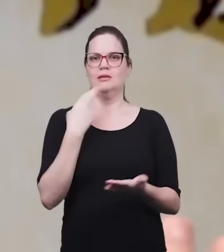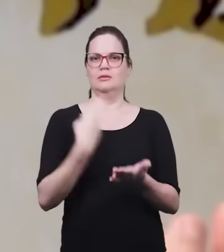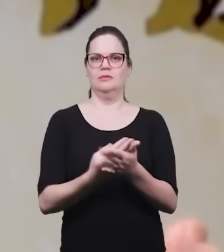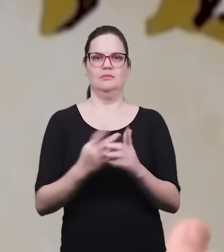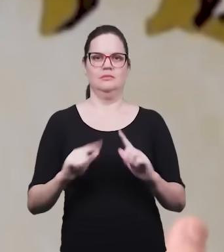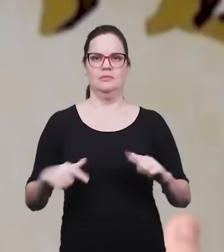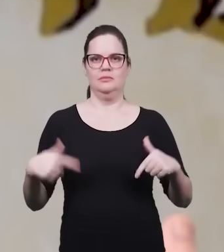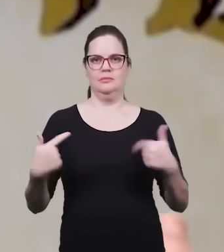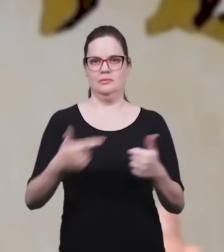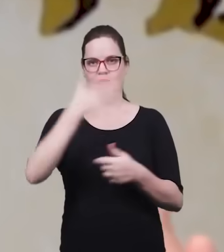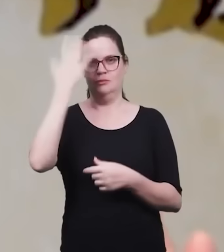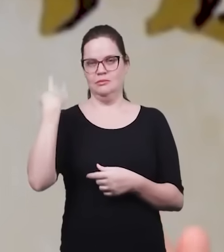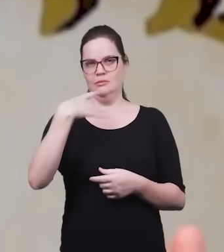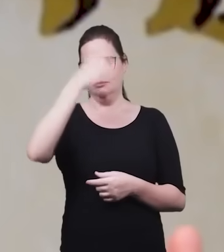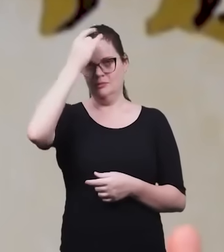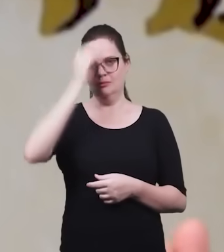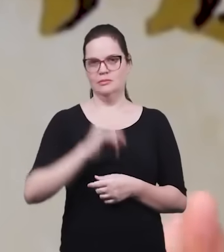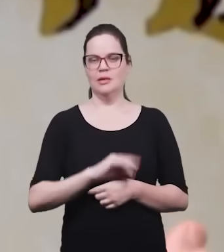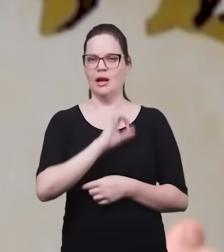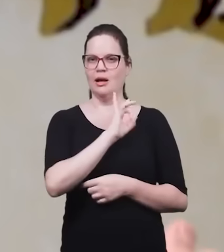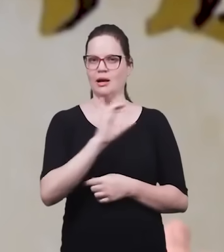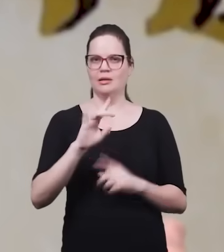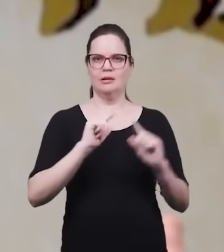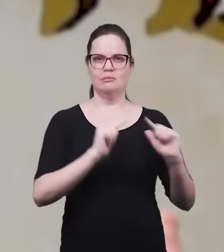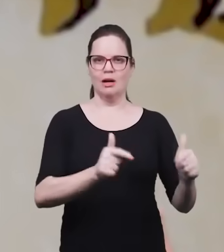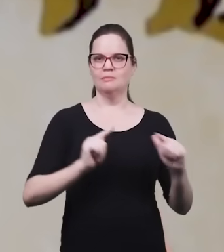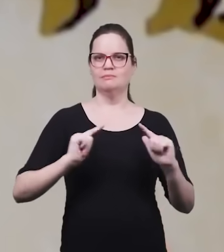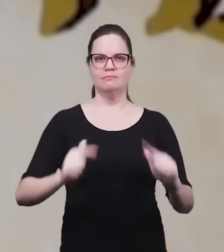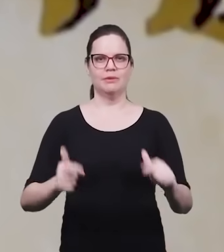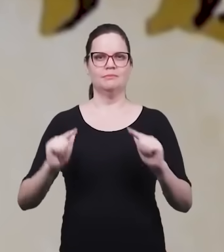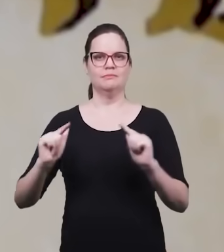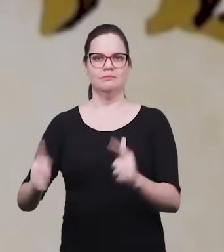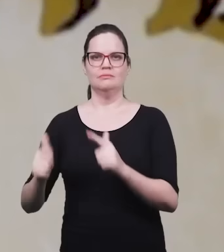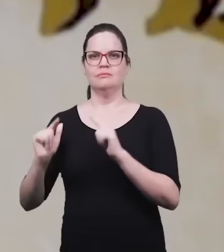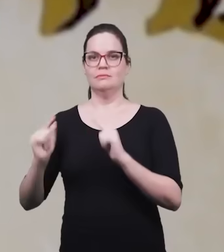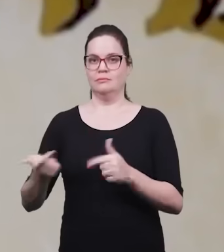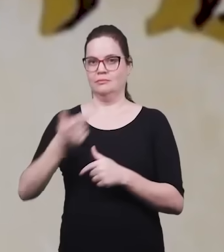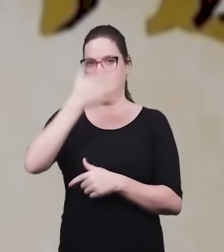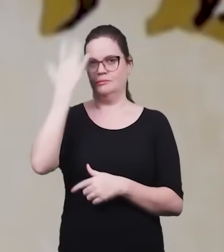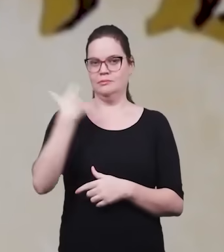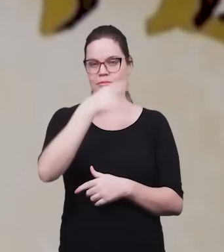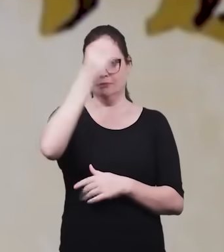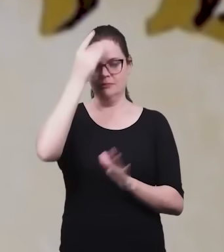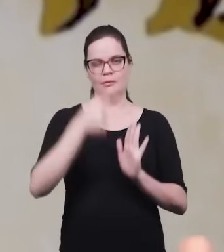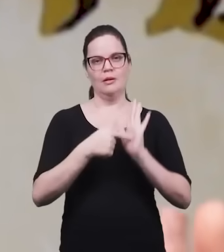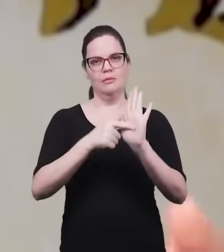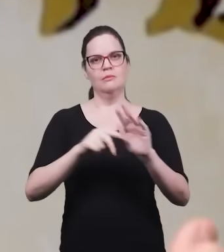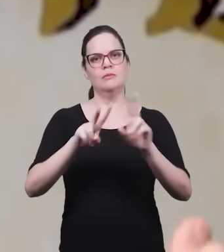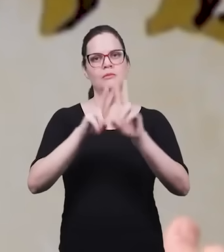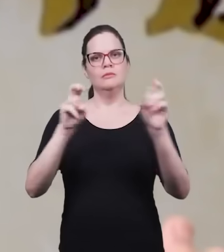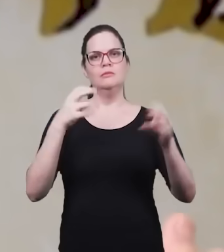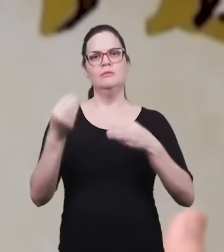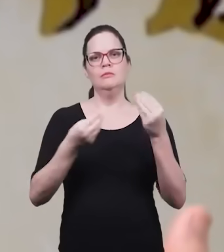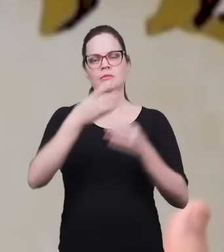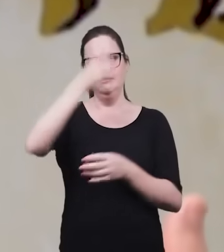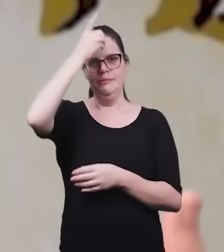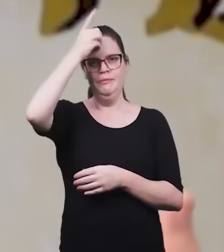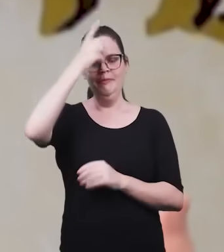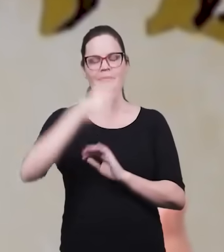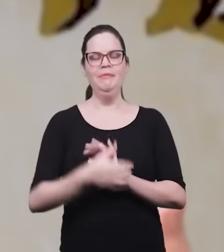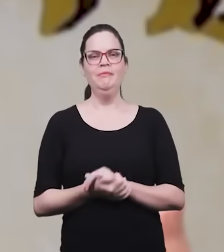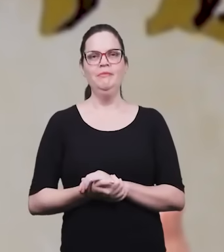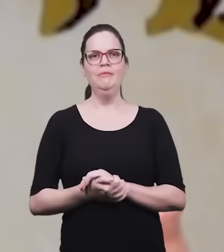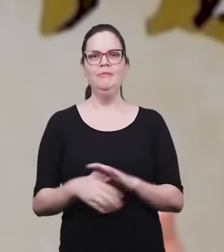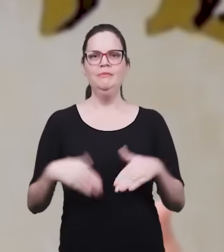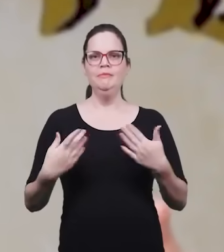das operações do Espírito Santo. Cada operação do Espírito Santo, então o Senhor manifesta aquilo através dos dons espirituais.